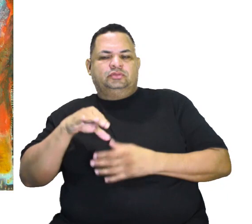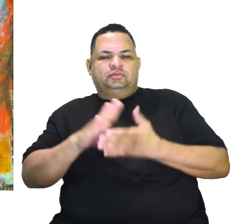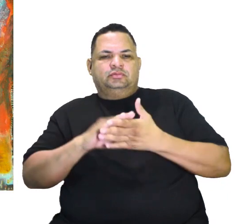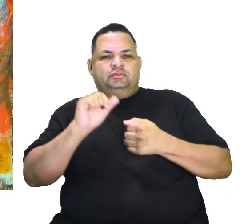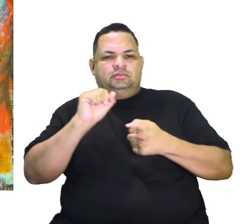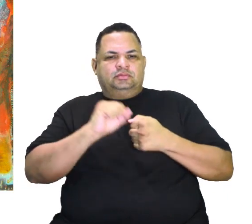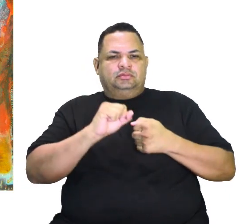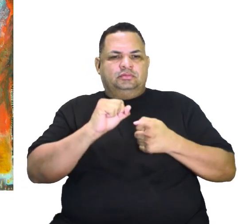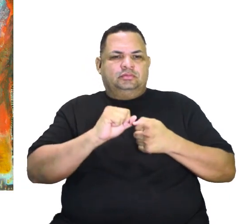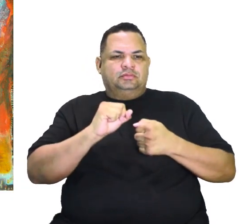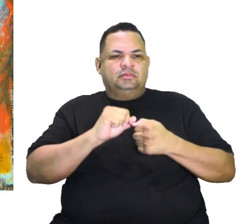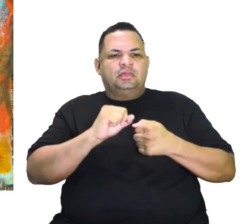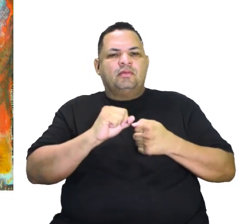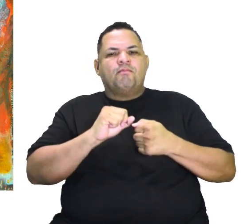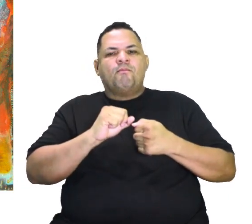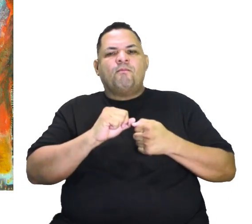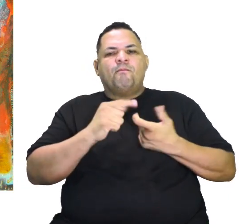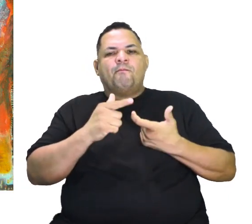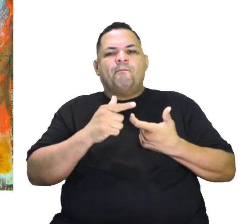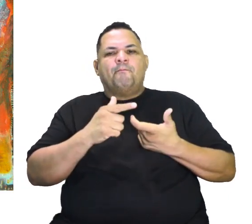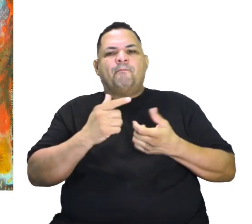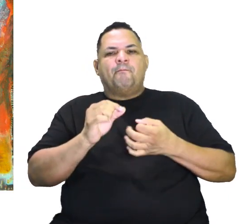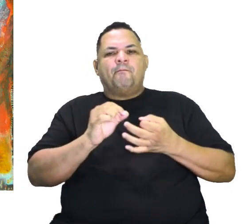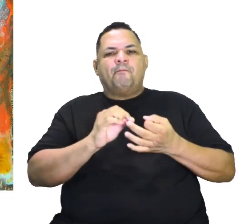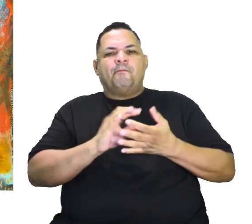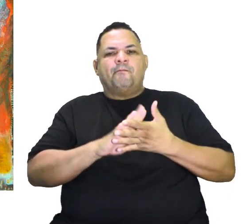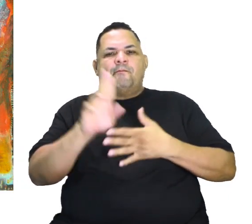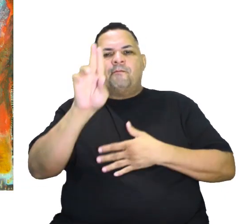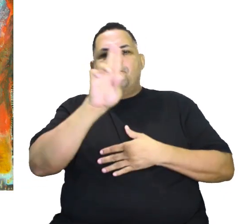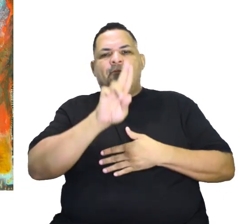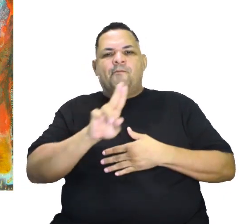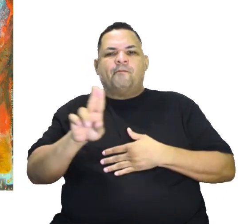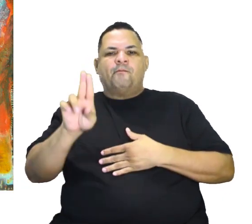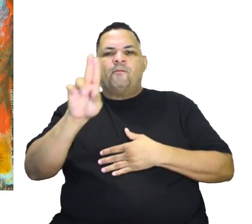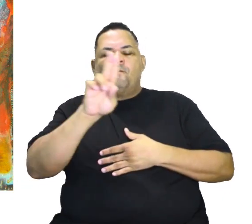do impressionismo, de fazer, então,